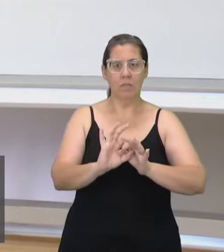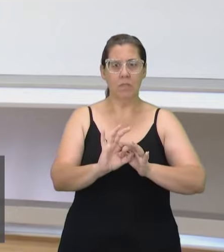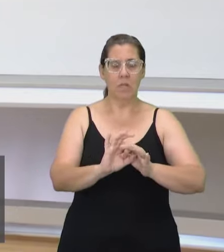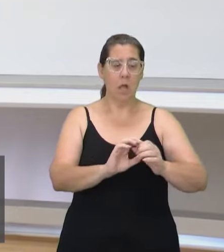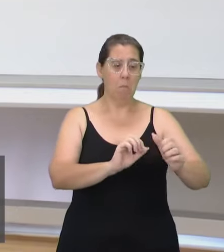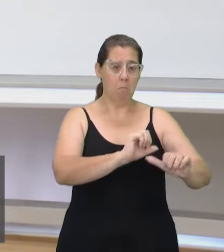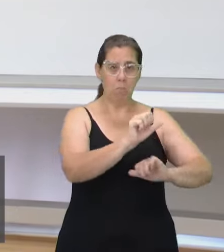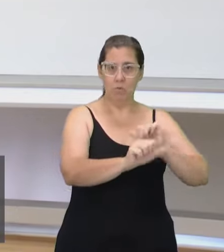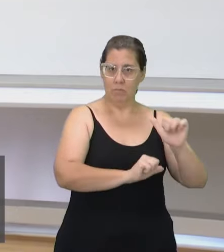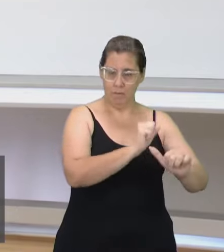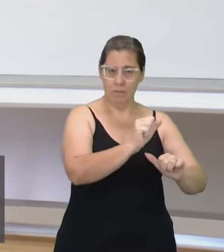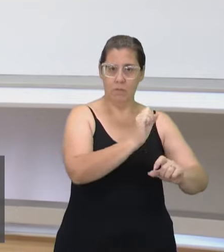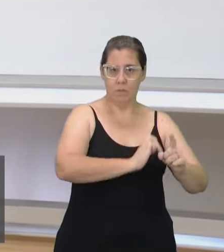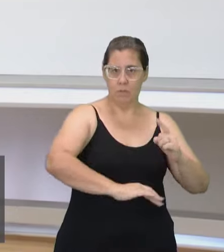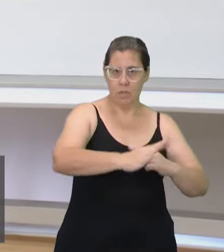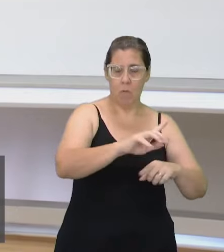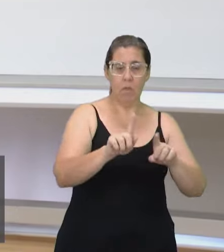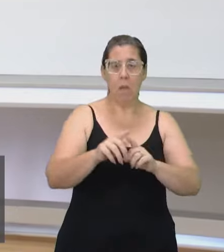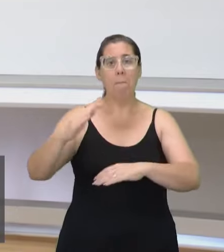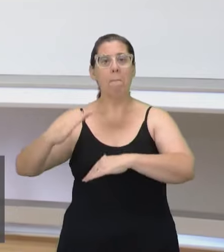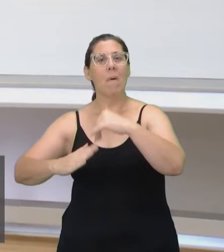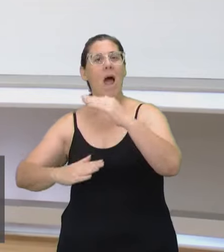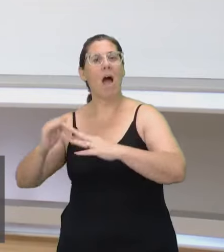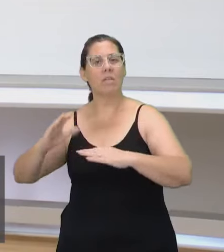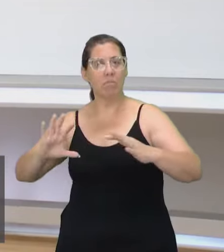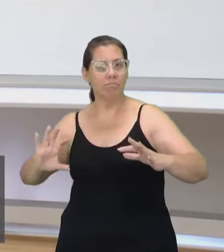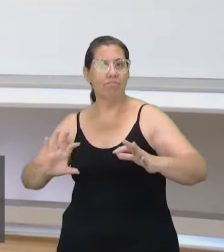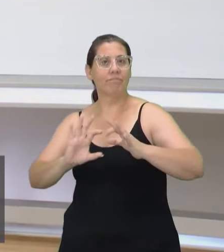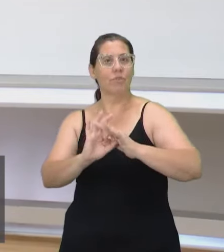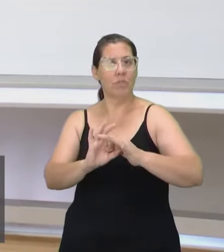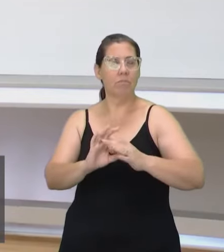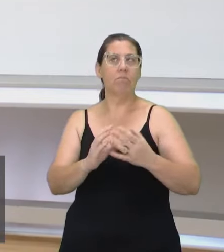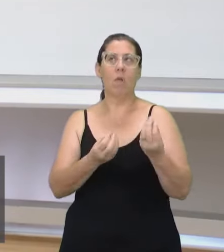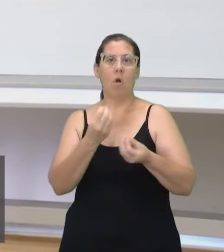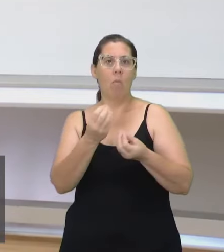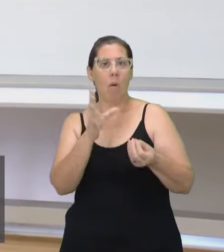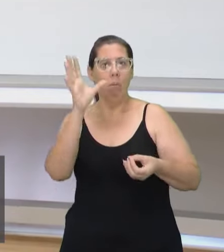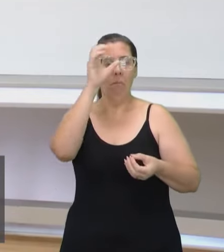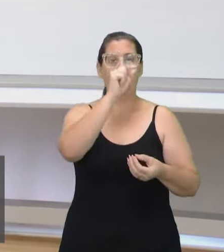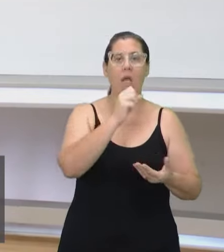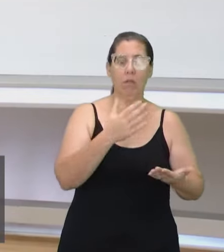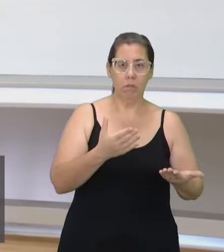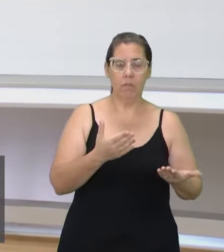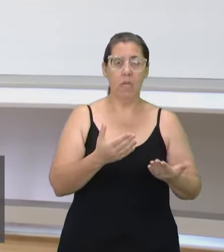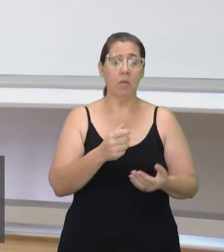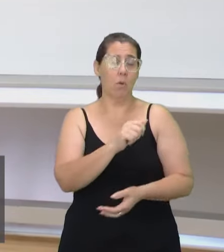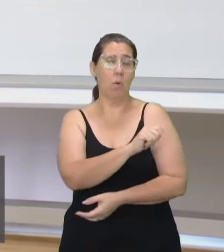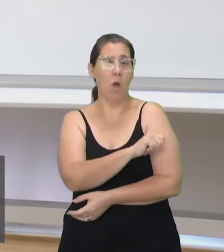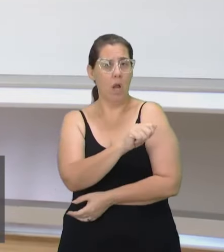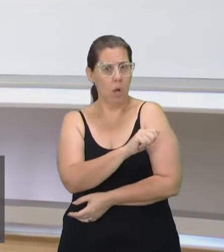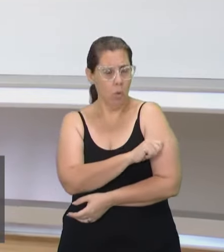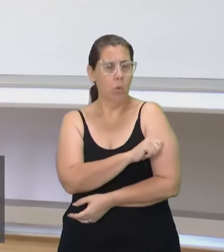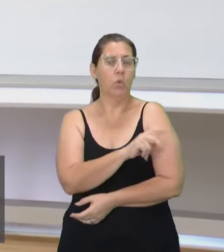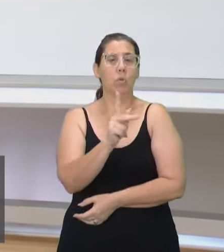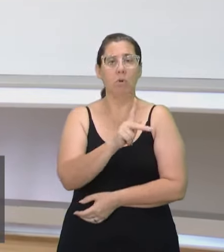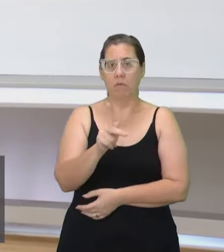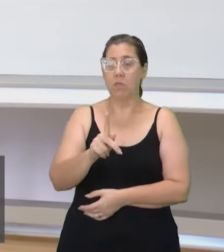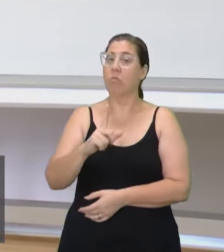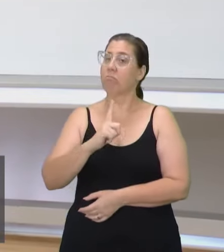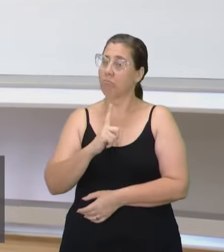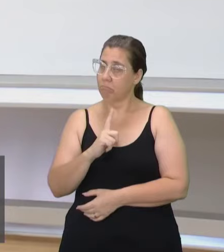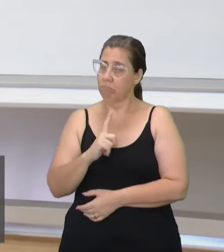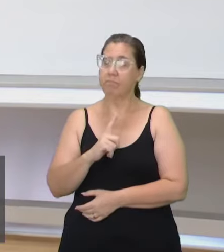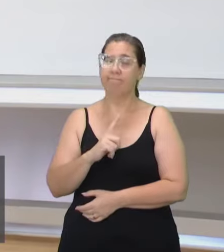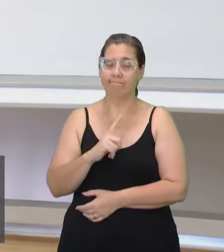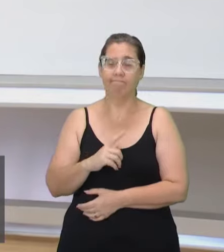mudanças sociais, como a própria prática, o próprio exercício de aprender que os estudantes e os professores também exercem, tá